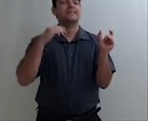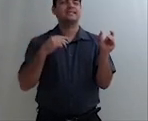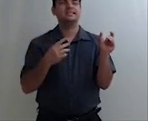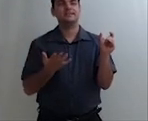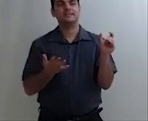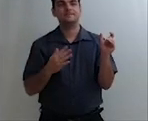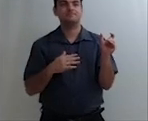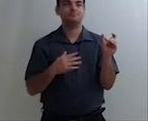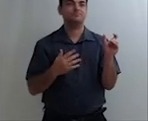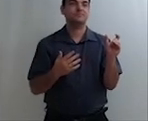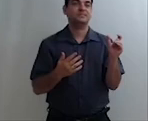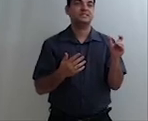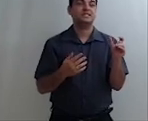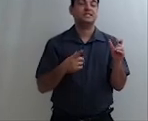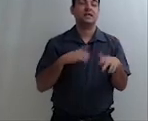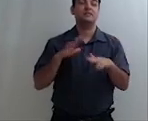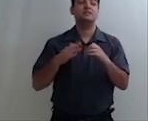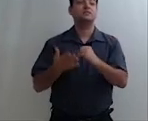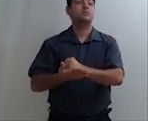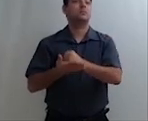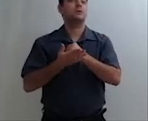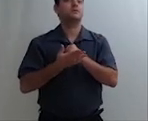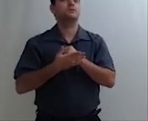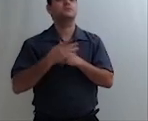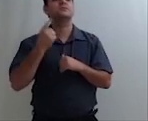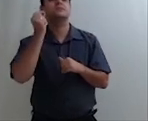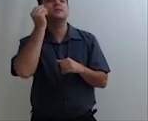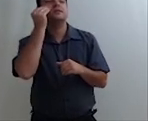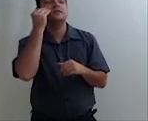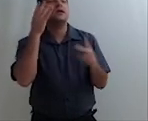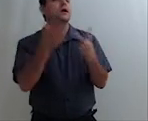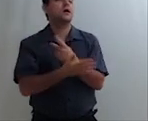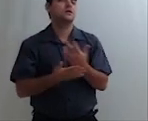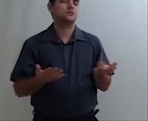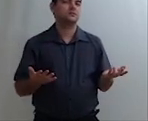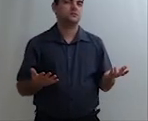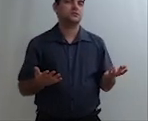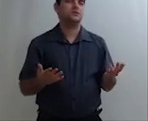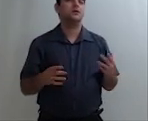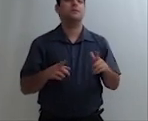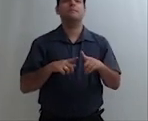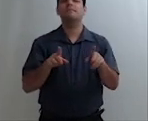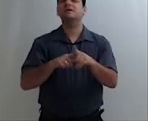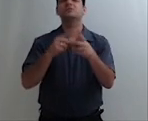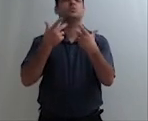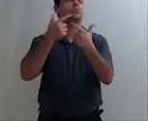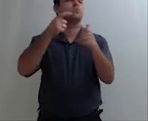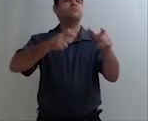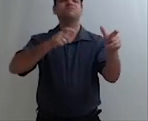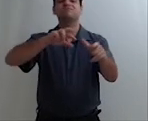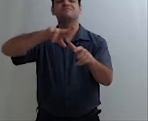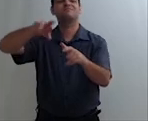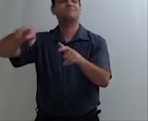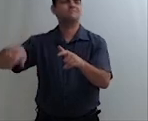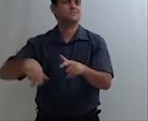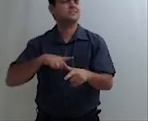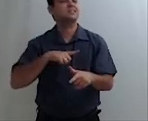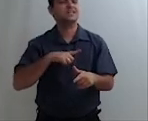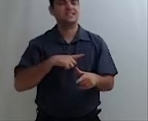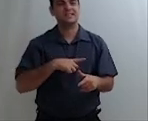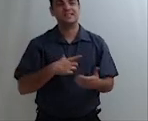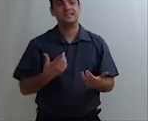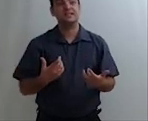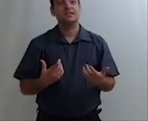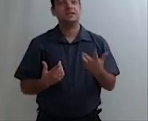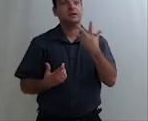servido de suporte a injustiça não só no campo penal mas em vários Campos do direito a a a a criação